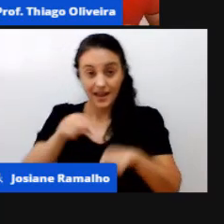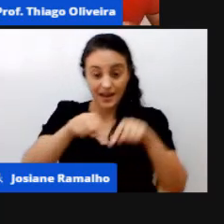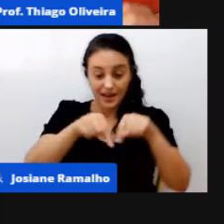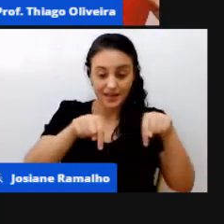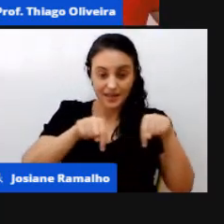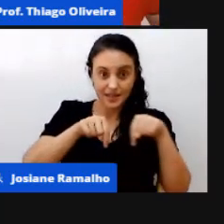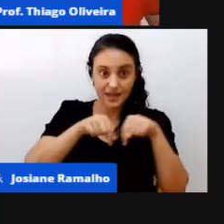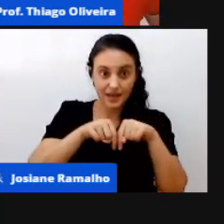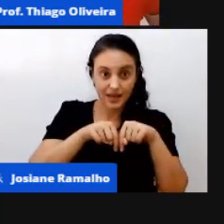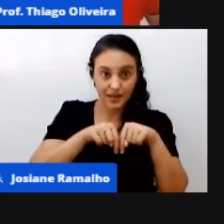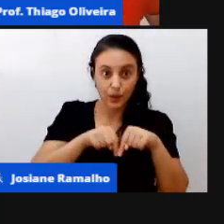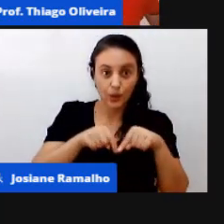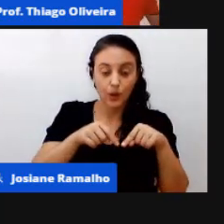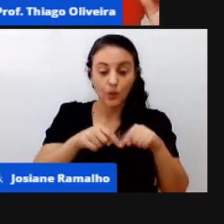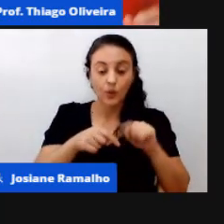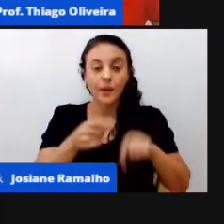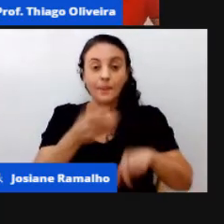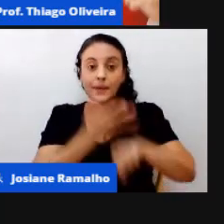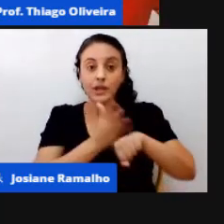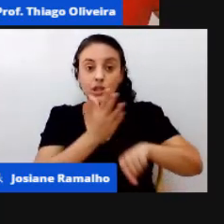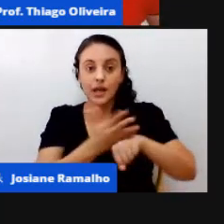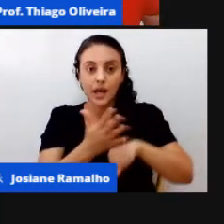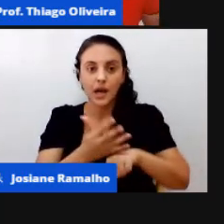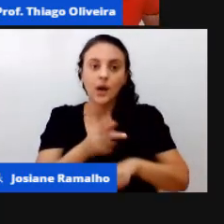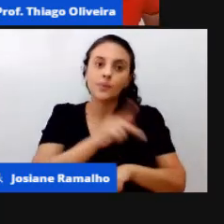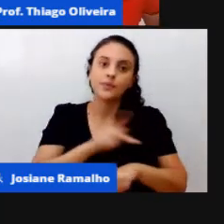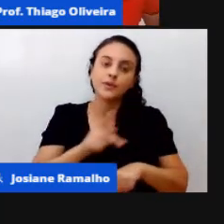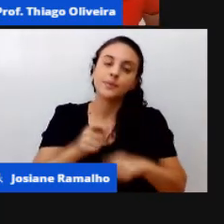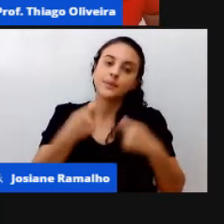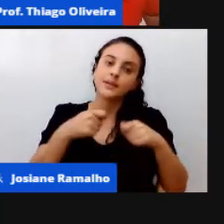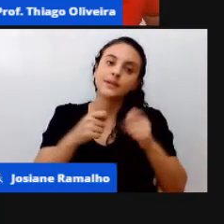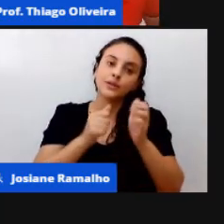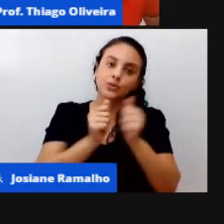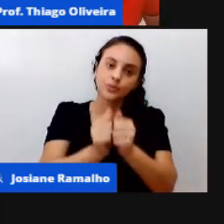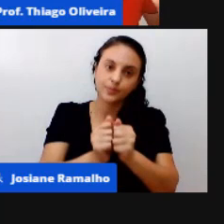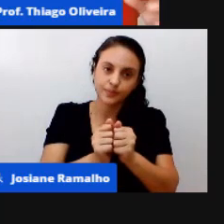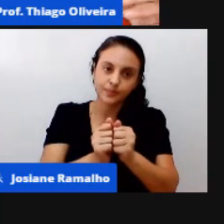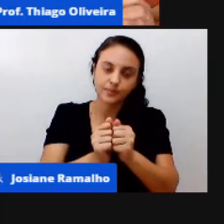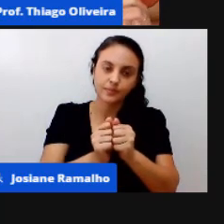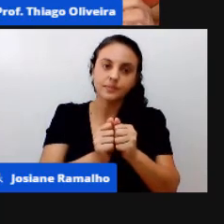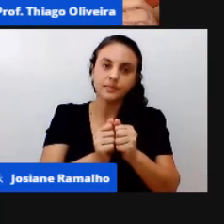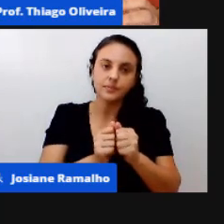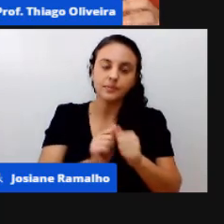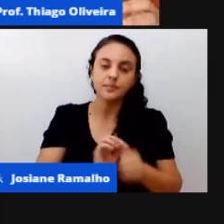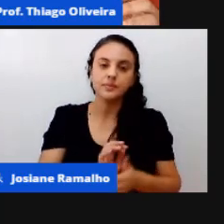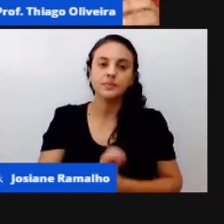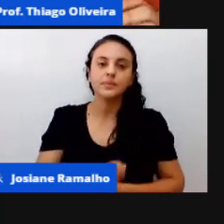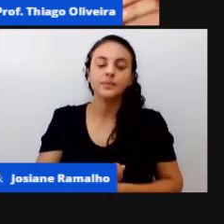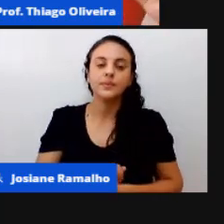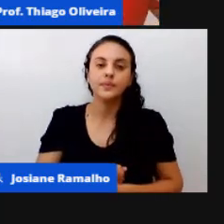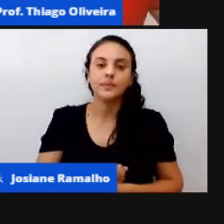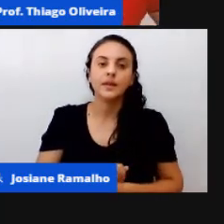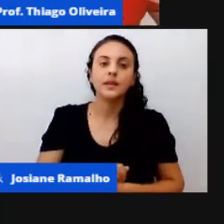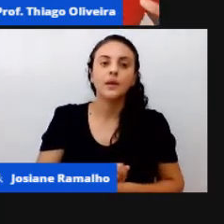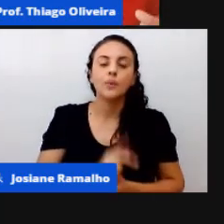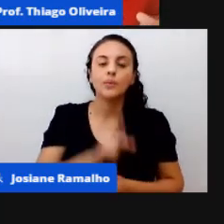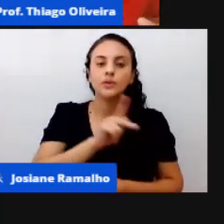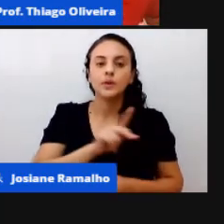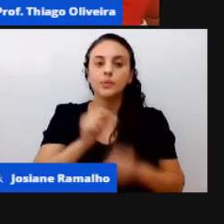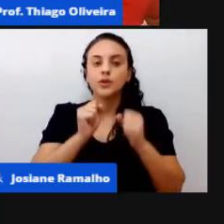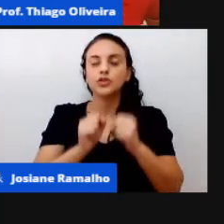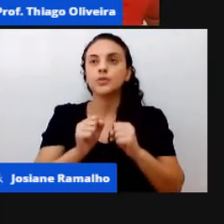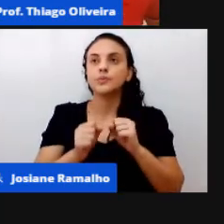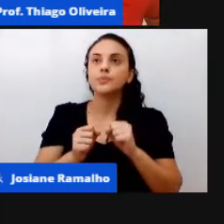tranquilamente, aprender o que é substantivo em casa, quais as características do substantivo em casa, quais os tipos